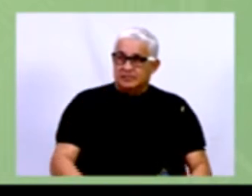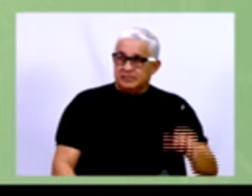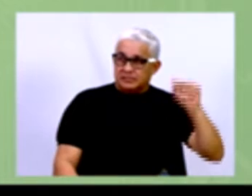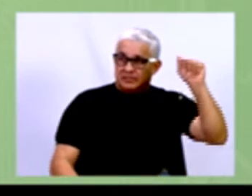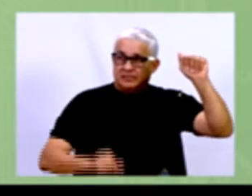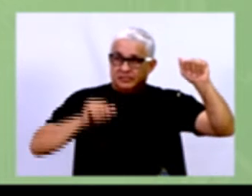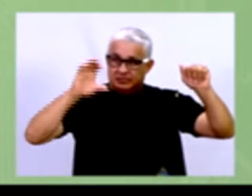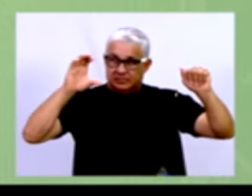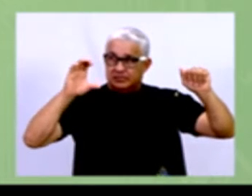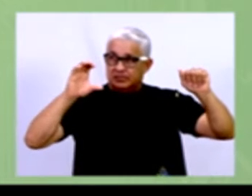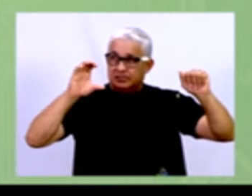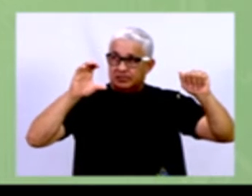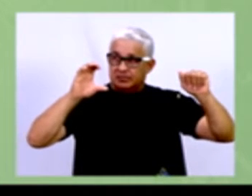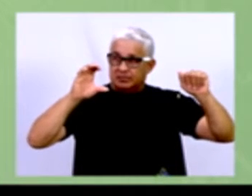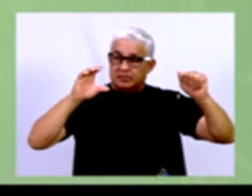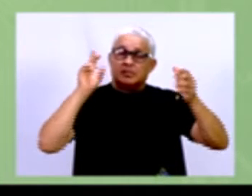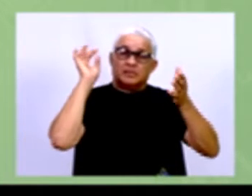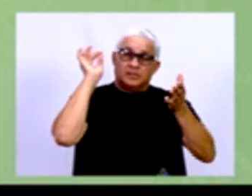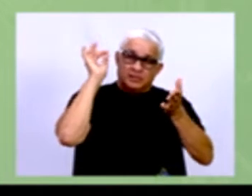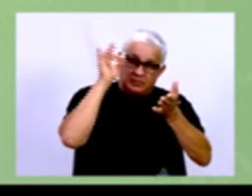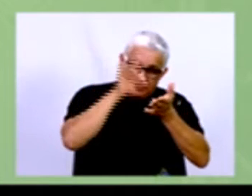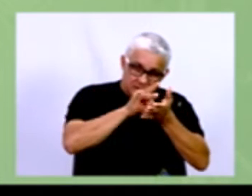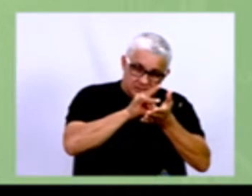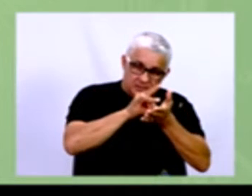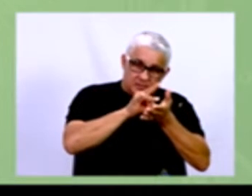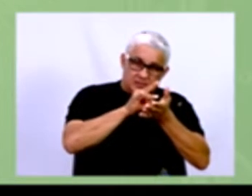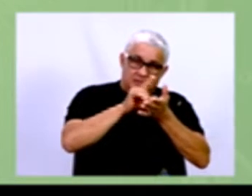será o fluxo real.